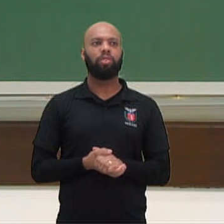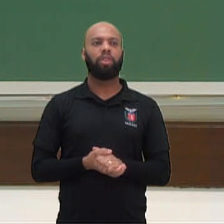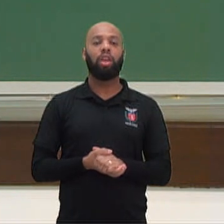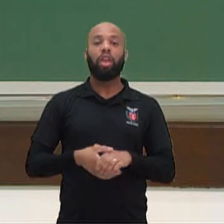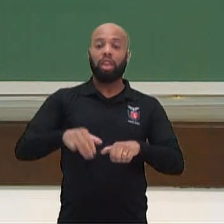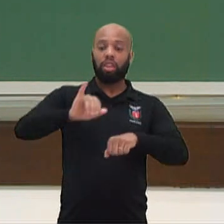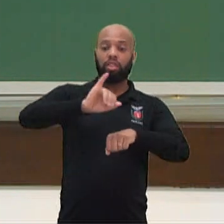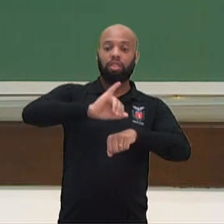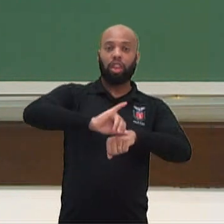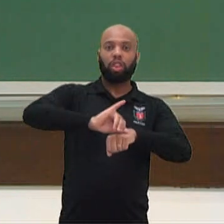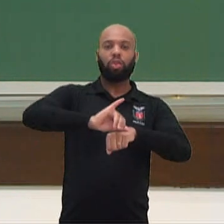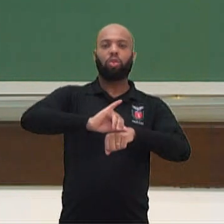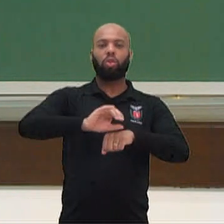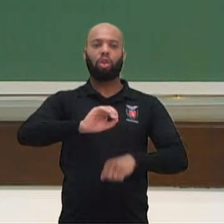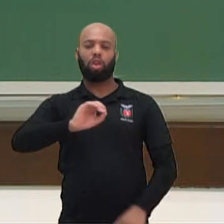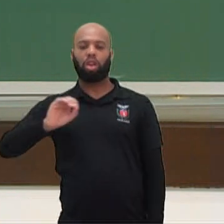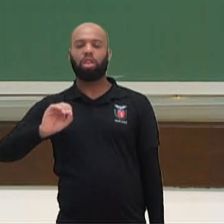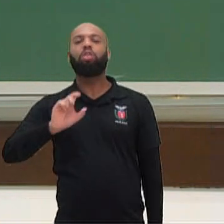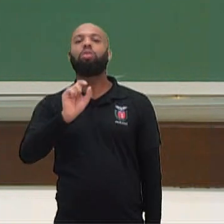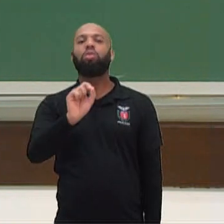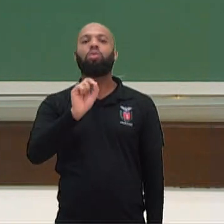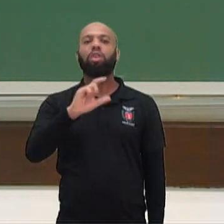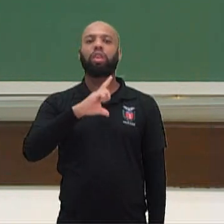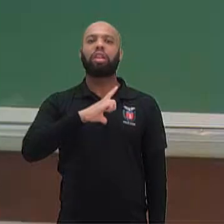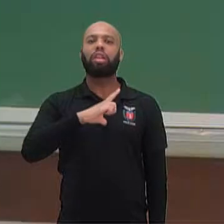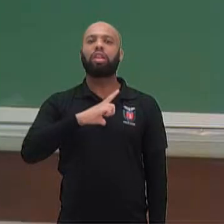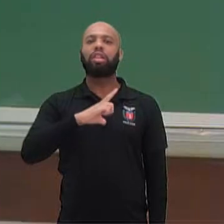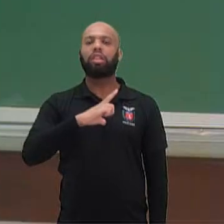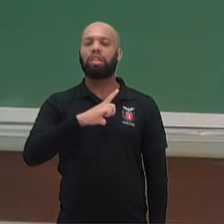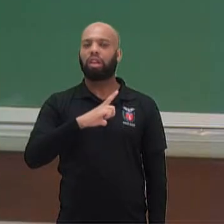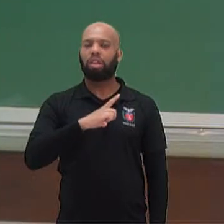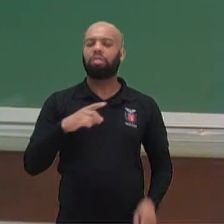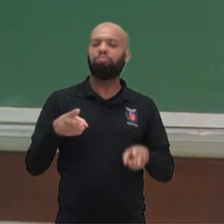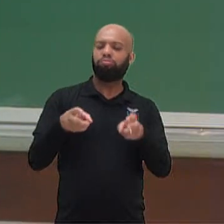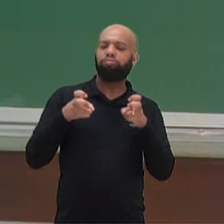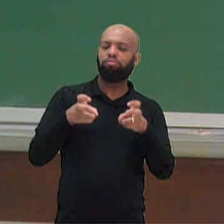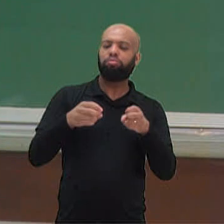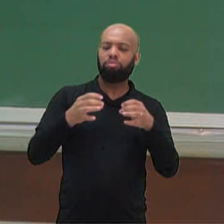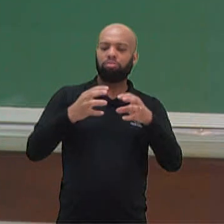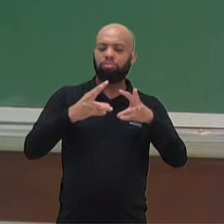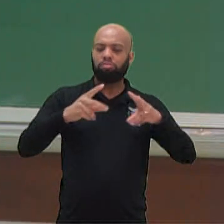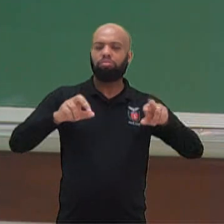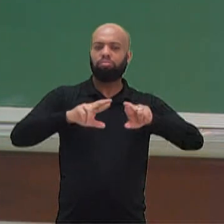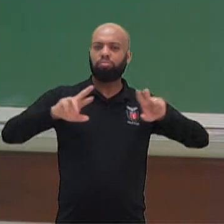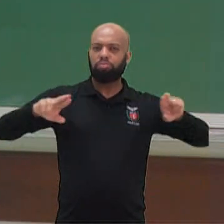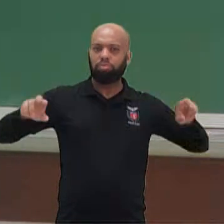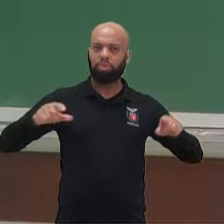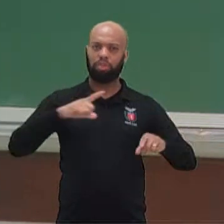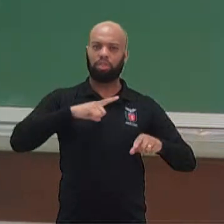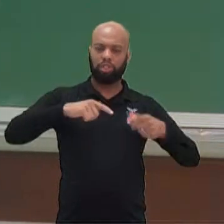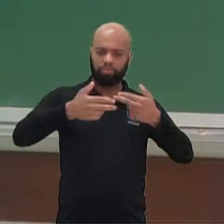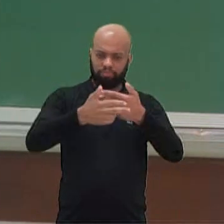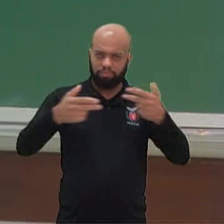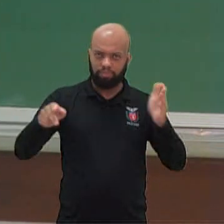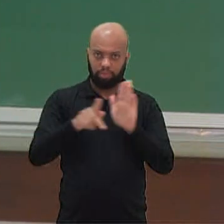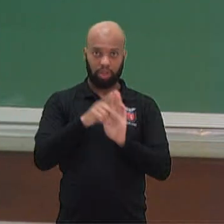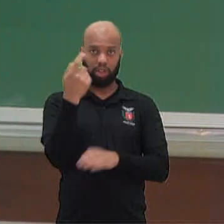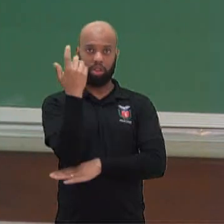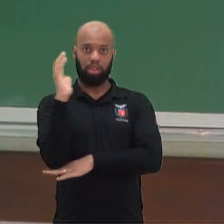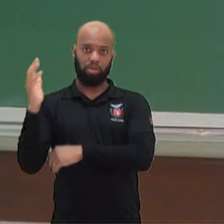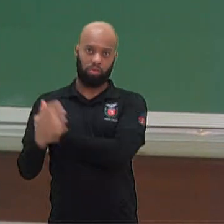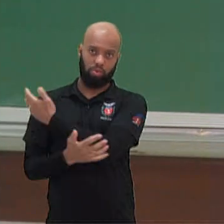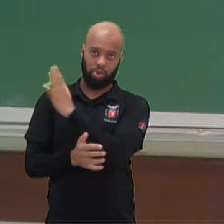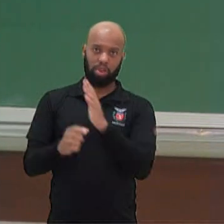região centro-oeste? Quais são os recursos minerais lá extraídos nessa região? Então, na região centro-oeste, nós temos lá